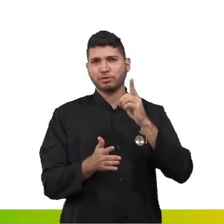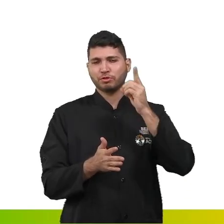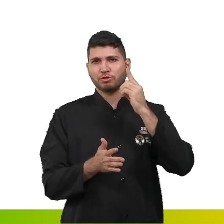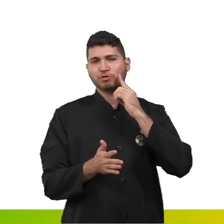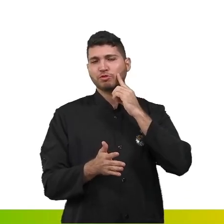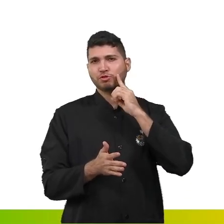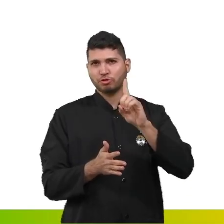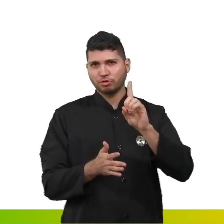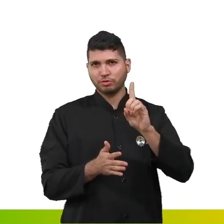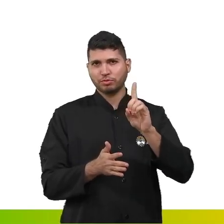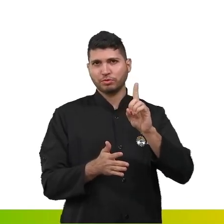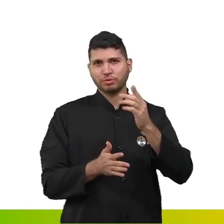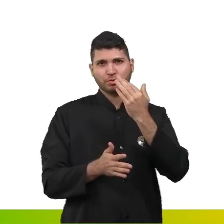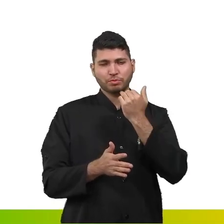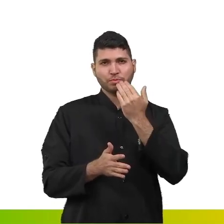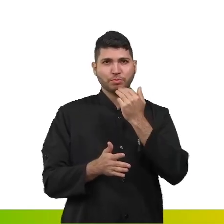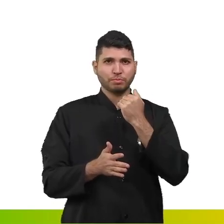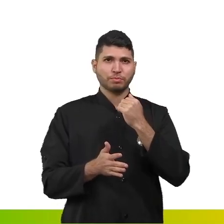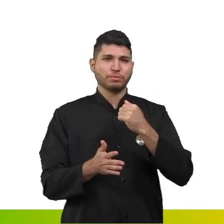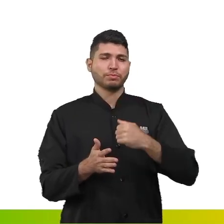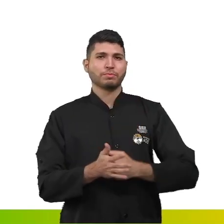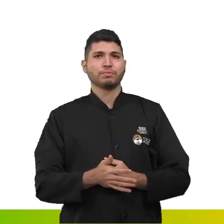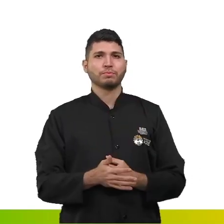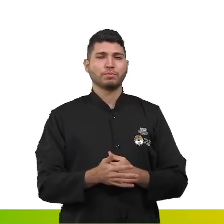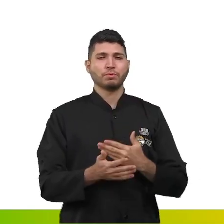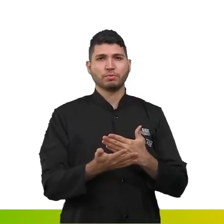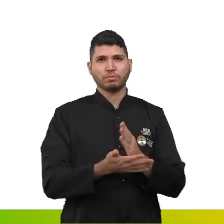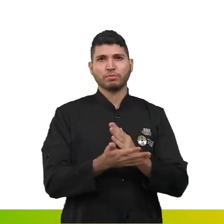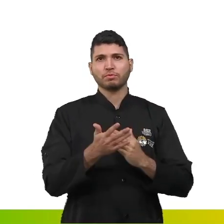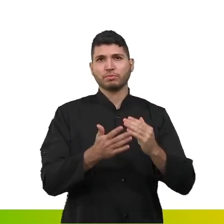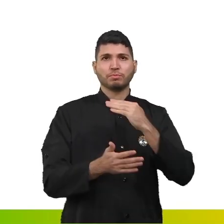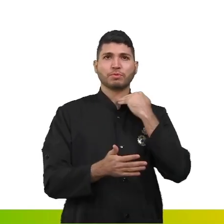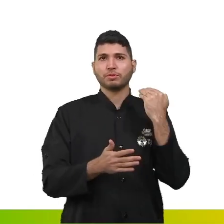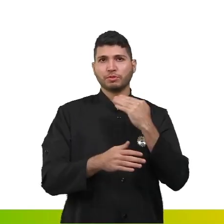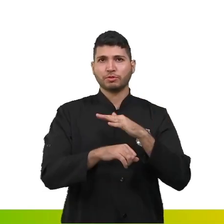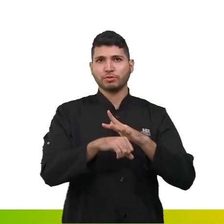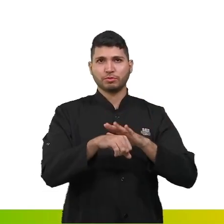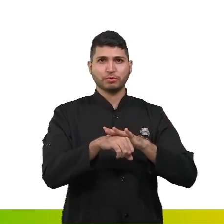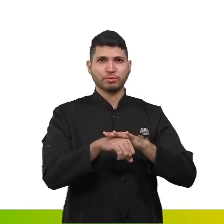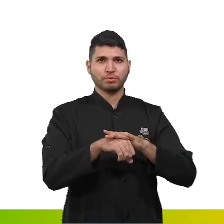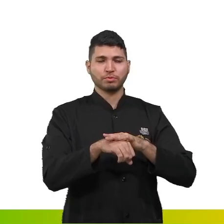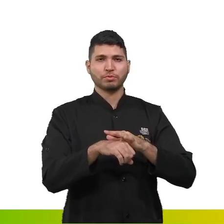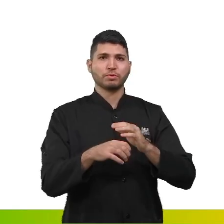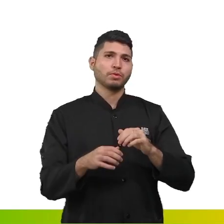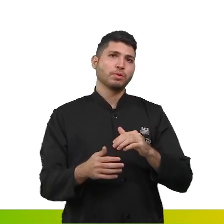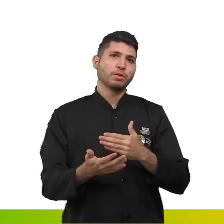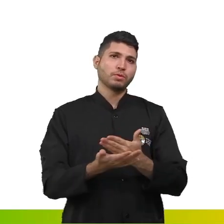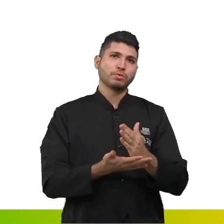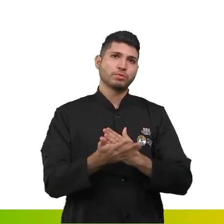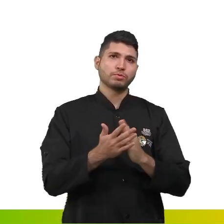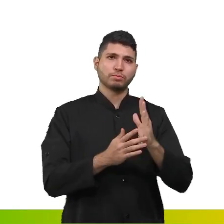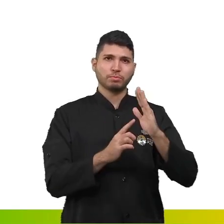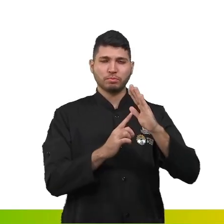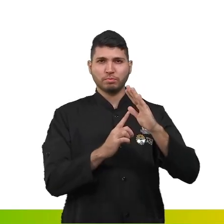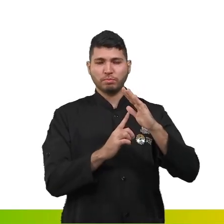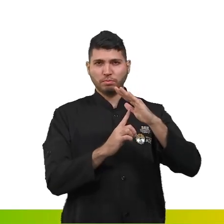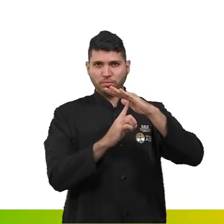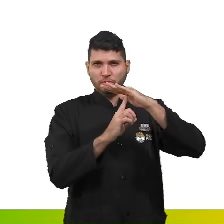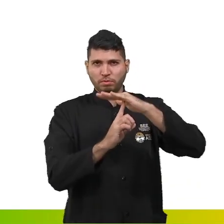Alguns morriam de doenças, outros morriam deprimidos